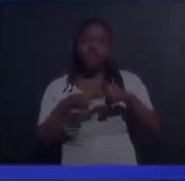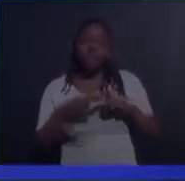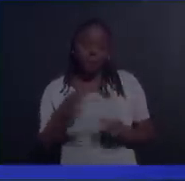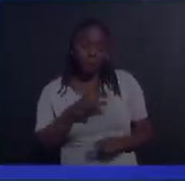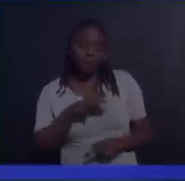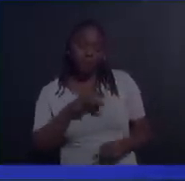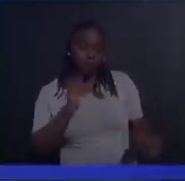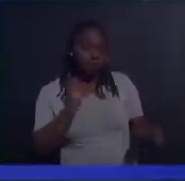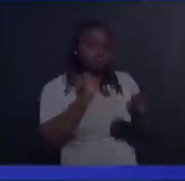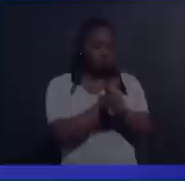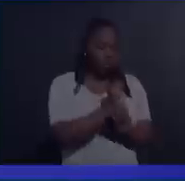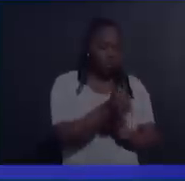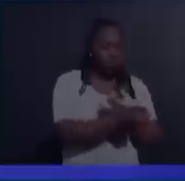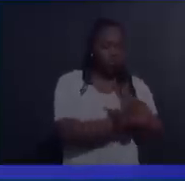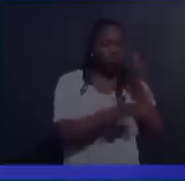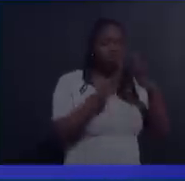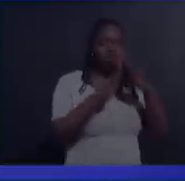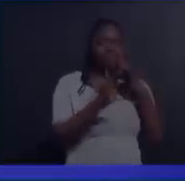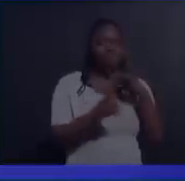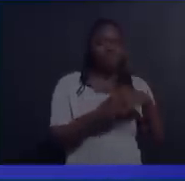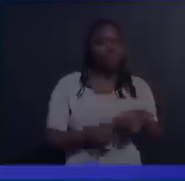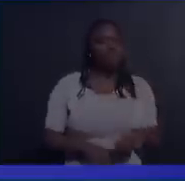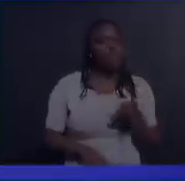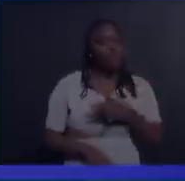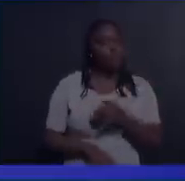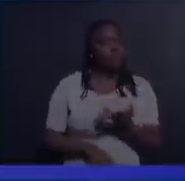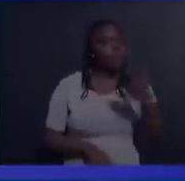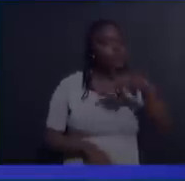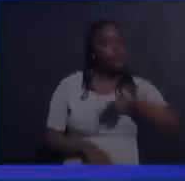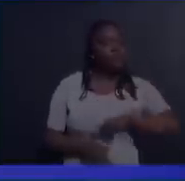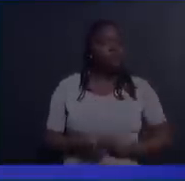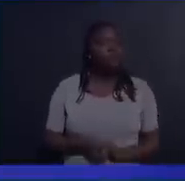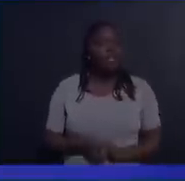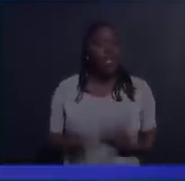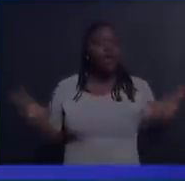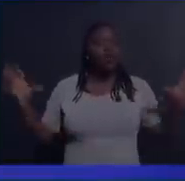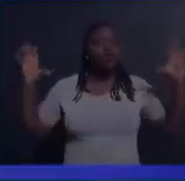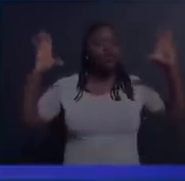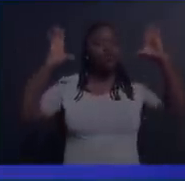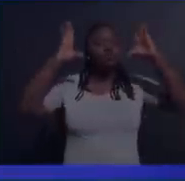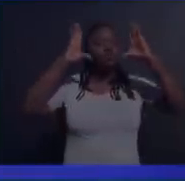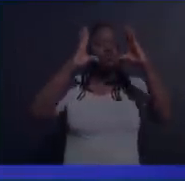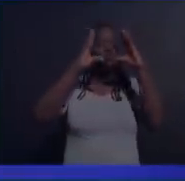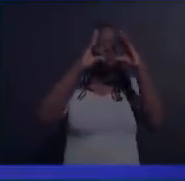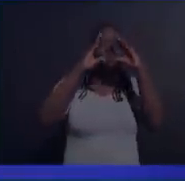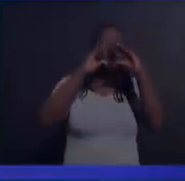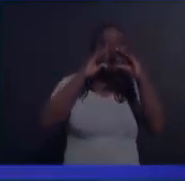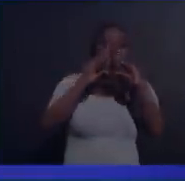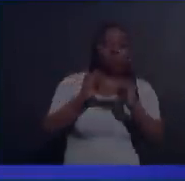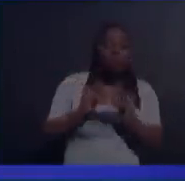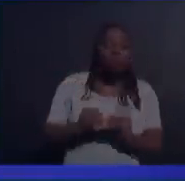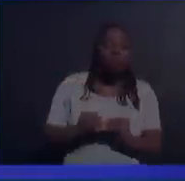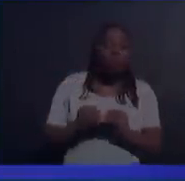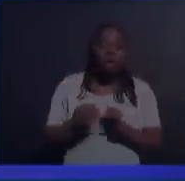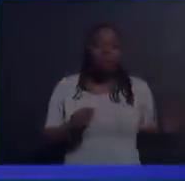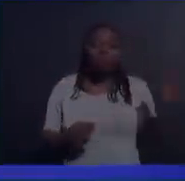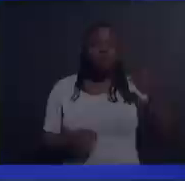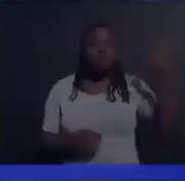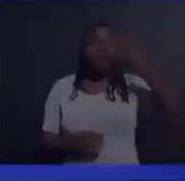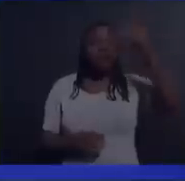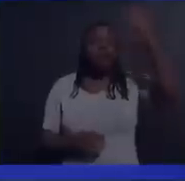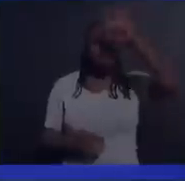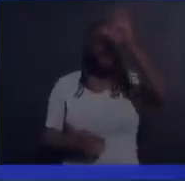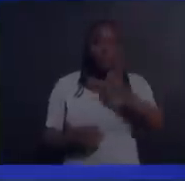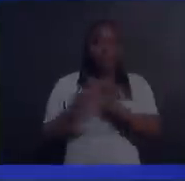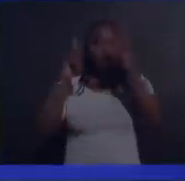eles de se envolverem na igreja. Outro medo, medo do escuro, medo de assombração, de fantasma,